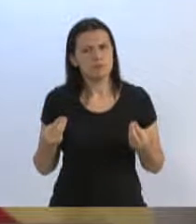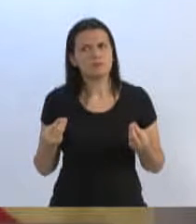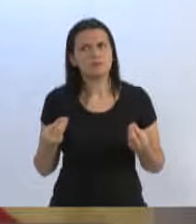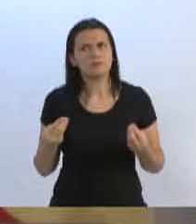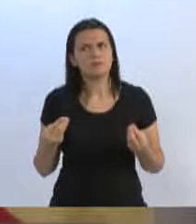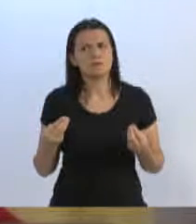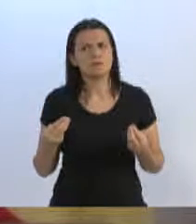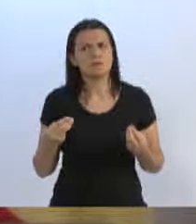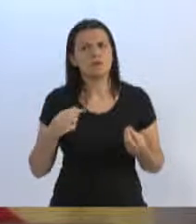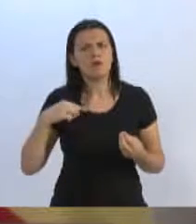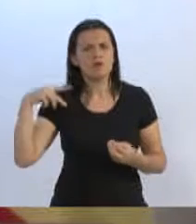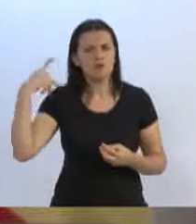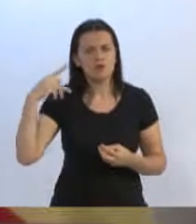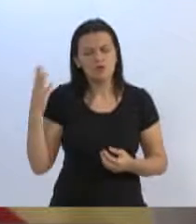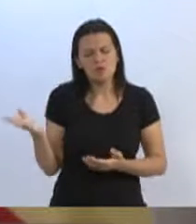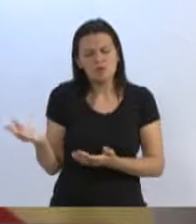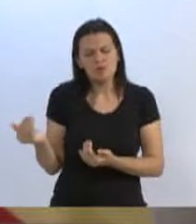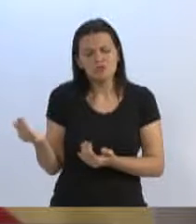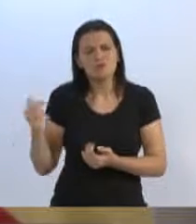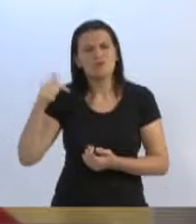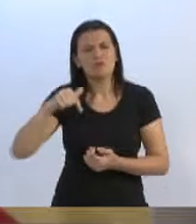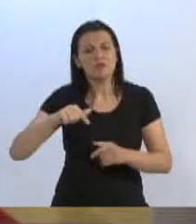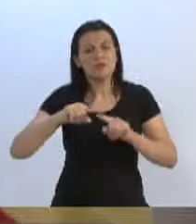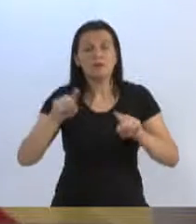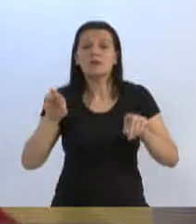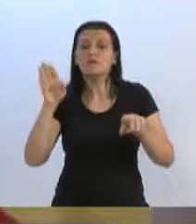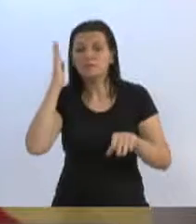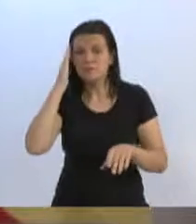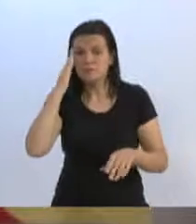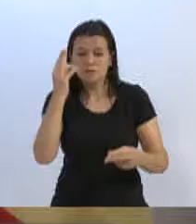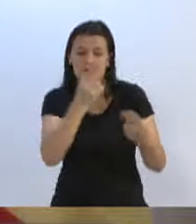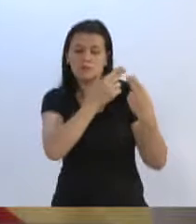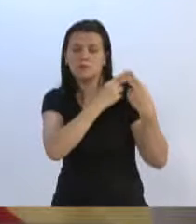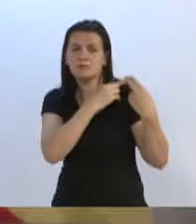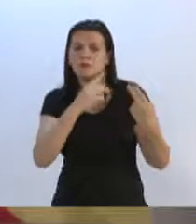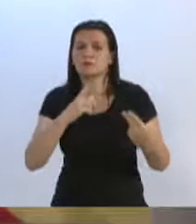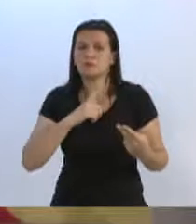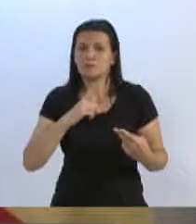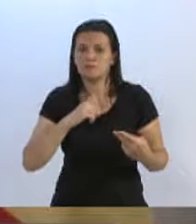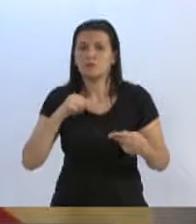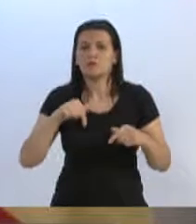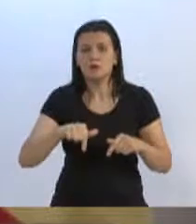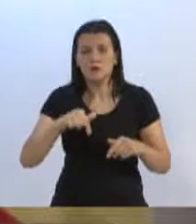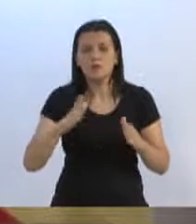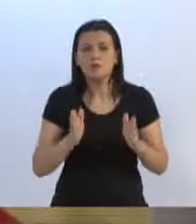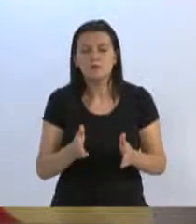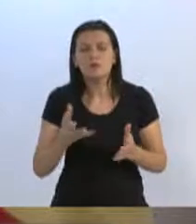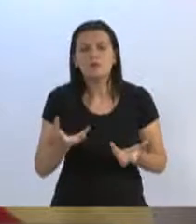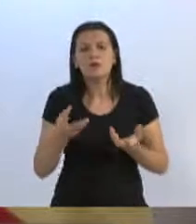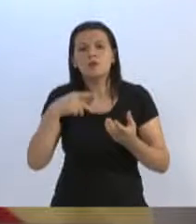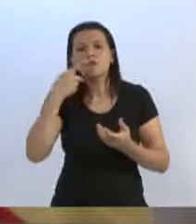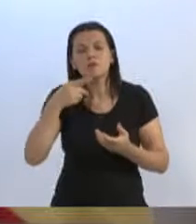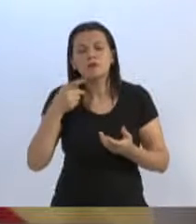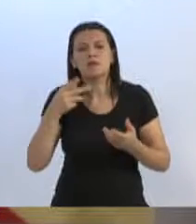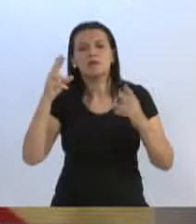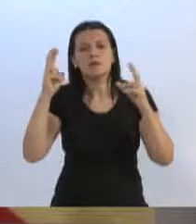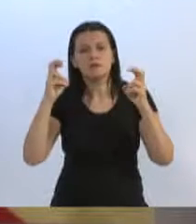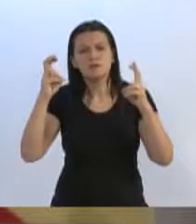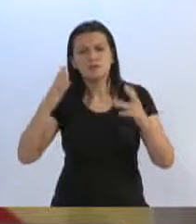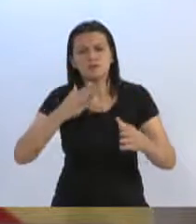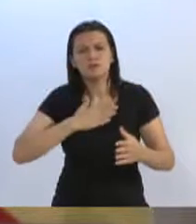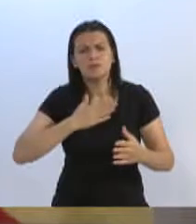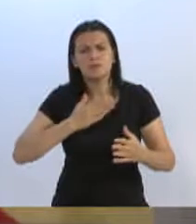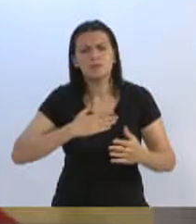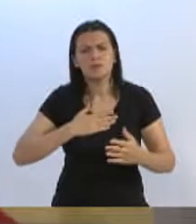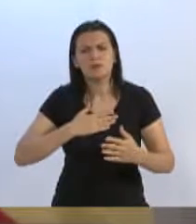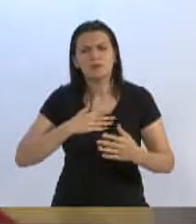o vereador mais jovem nesse parlamento e sei também da responsabilidade que eu carrego. E aqui hoje quero falar, sobretudo, com a minha